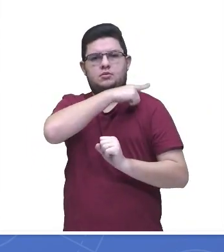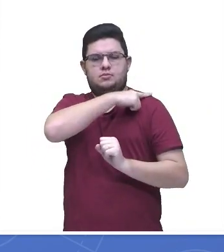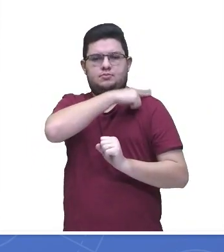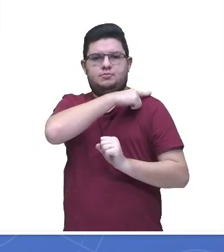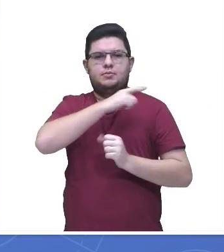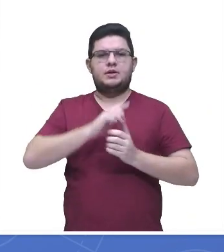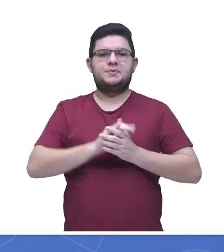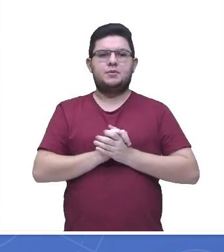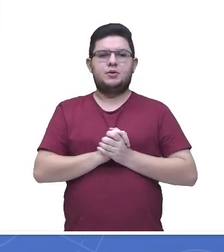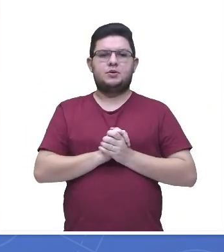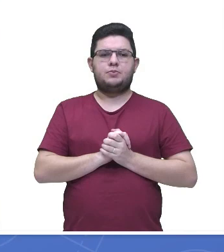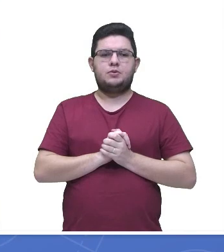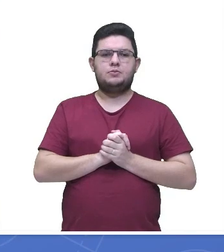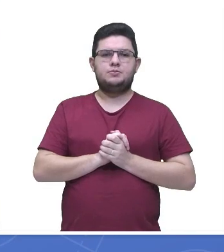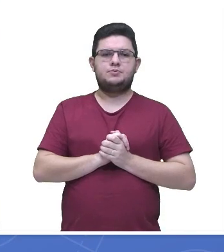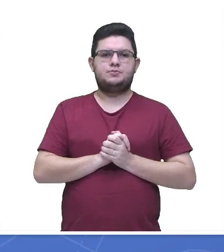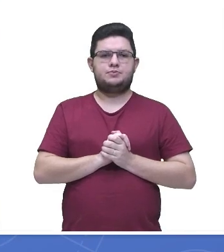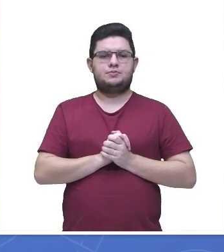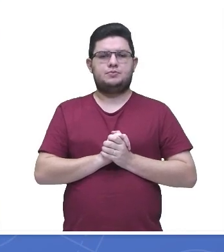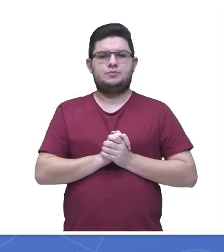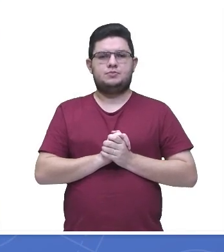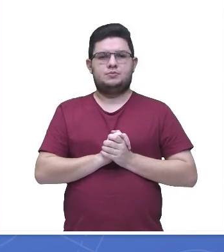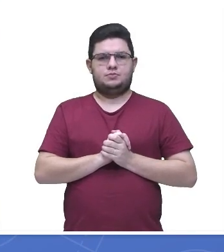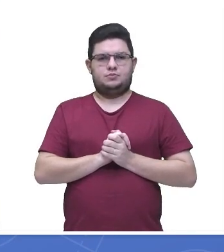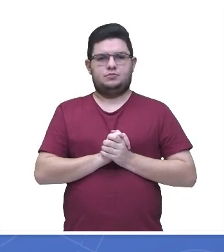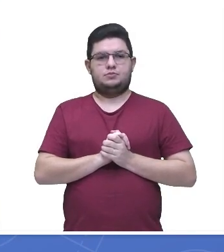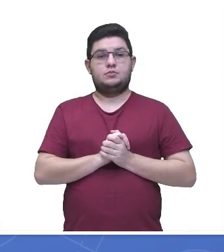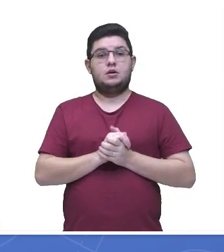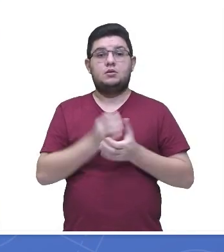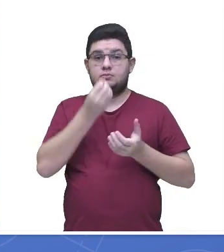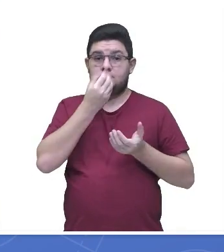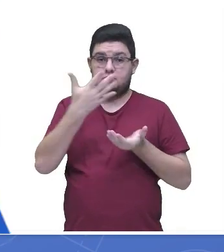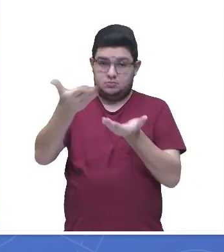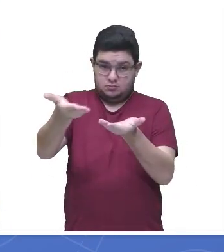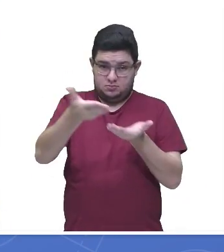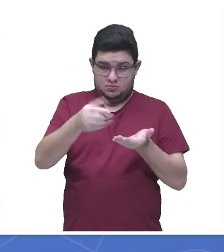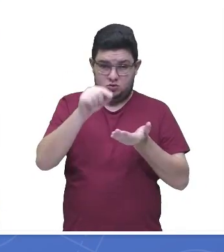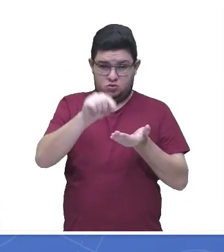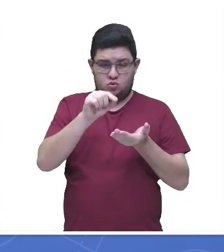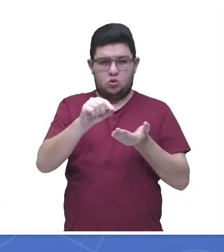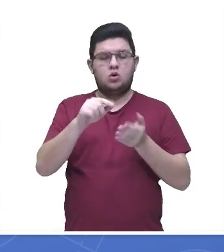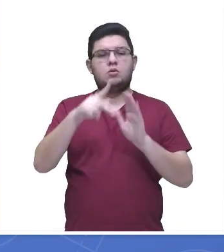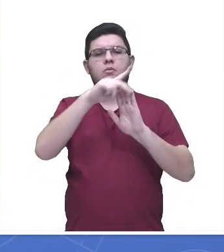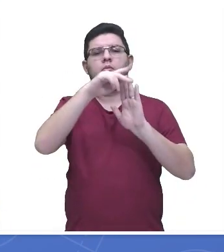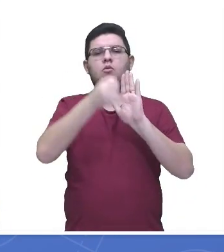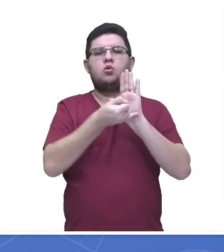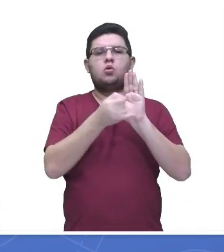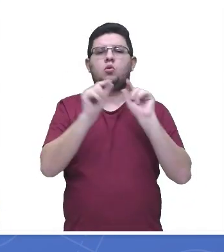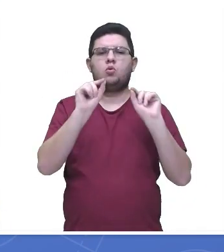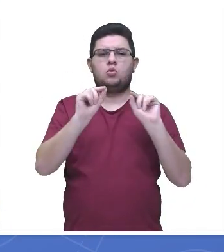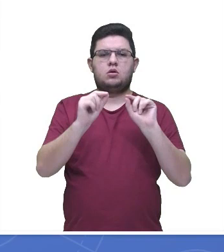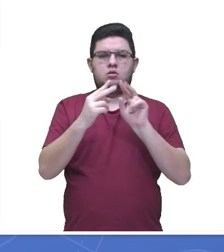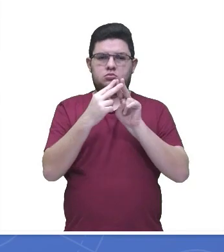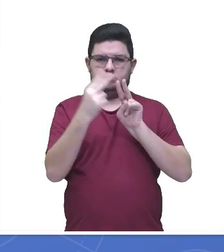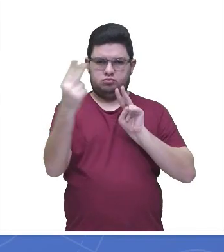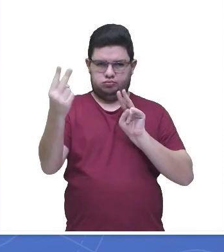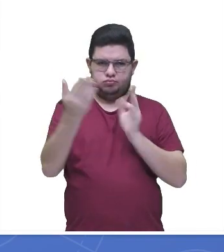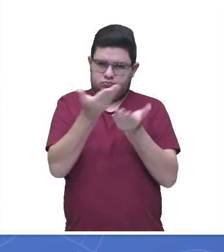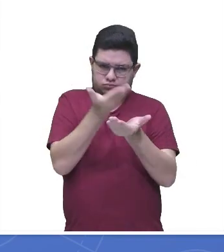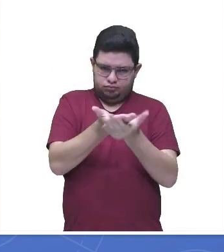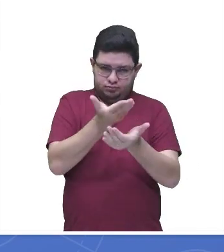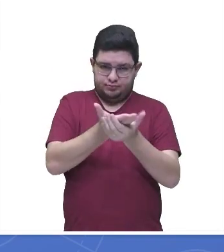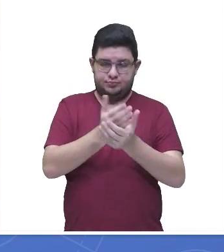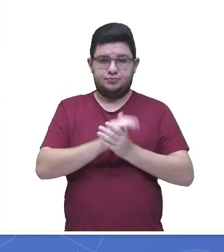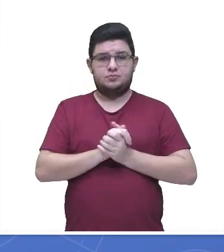quero dar boas-vindas para vocês nesse maravilhoso projeto que é o Aula em Casa. Você que tem dúvida, que quer conhecer